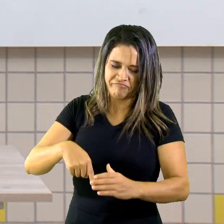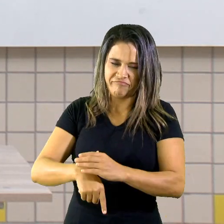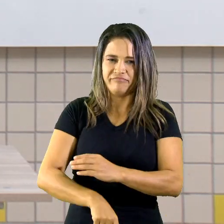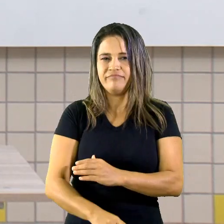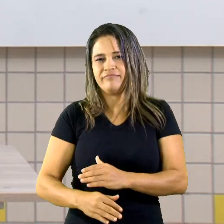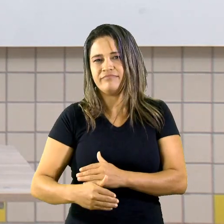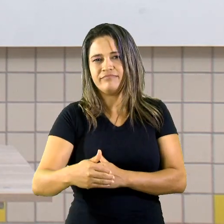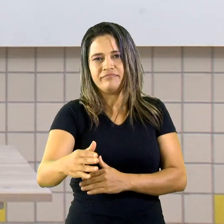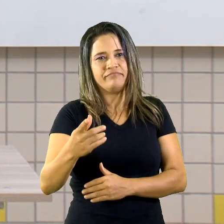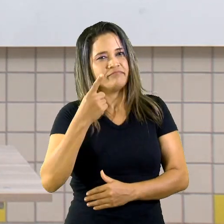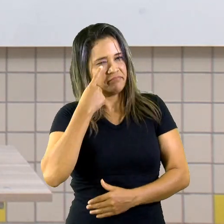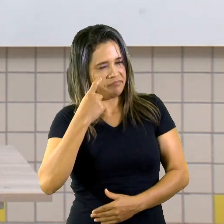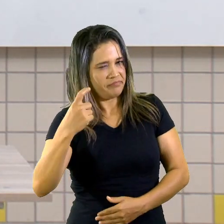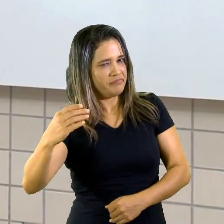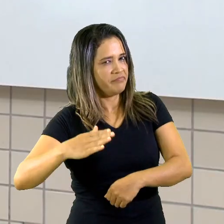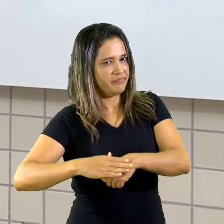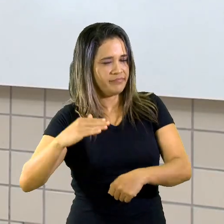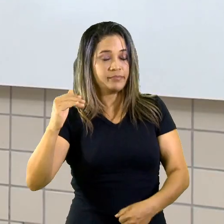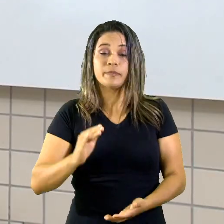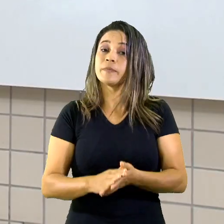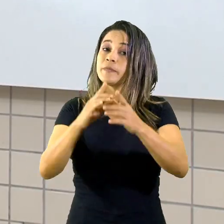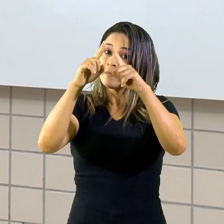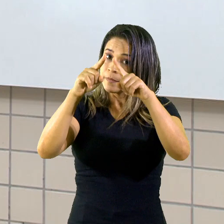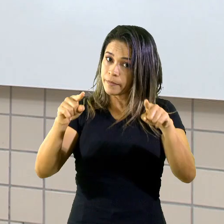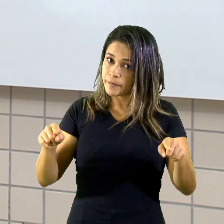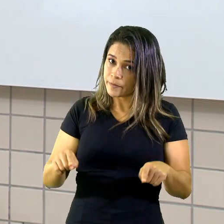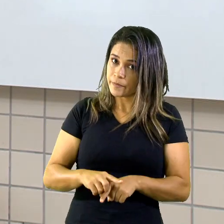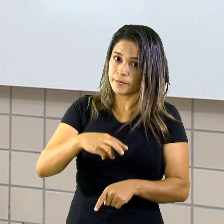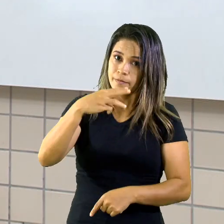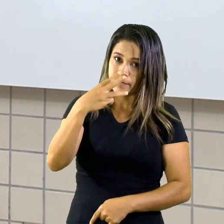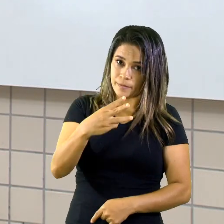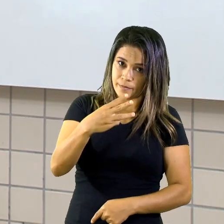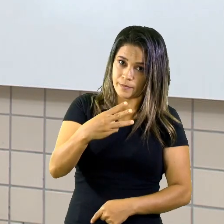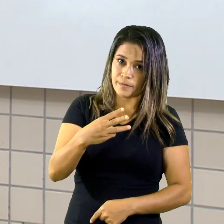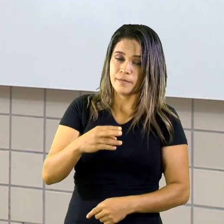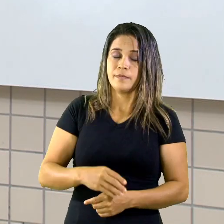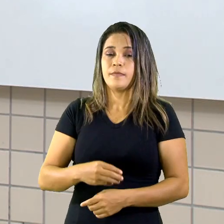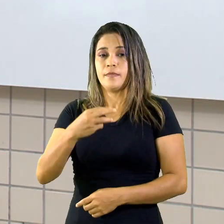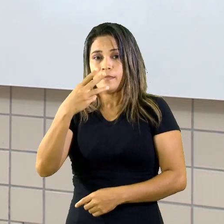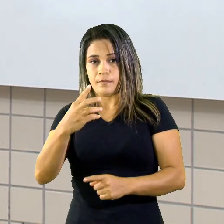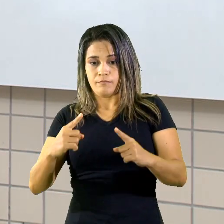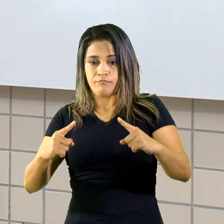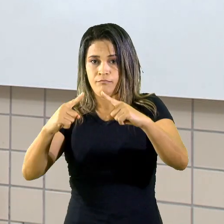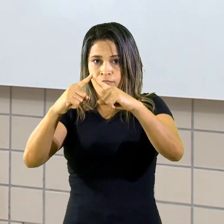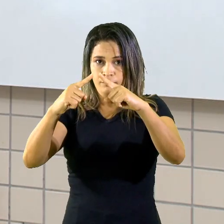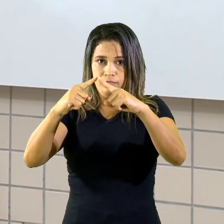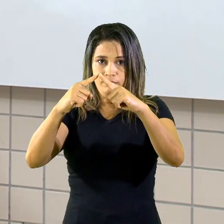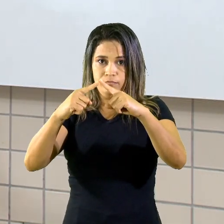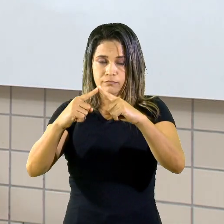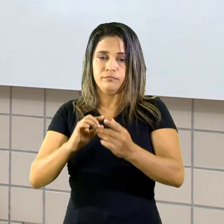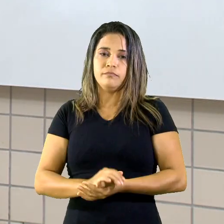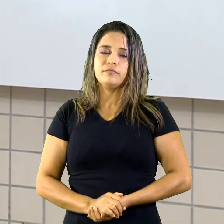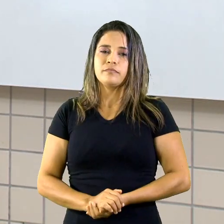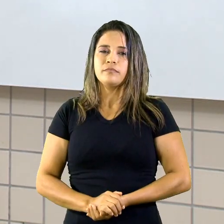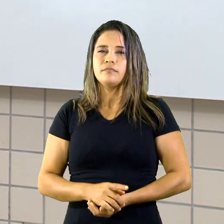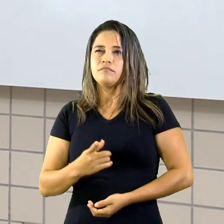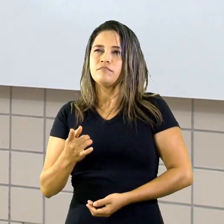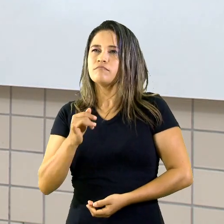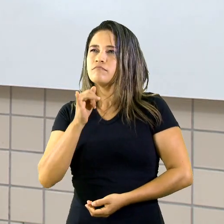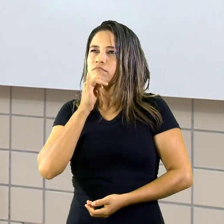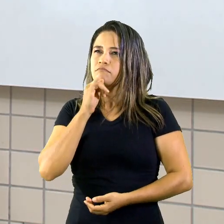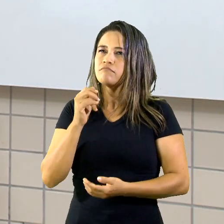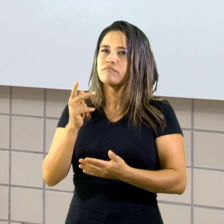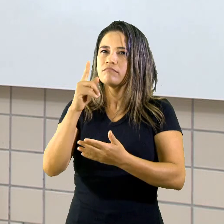o tanto que é interessante, né? Então, triângulo, 3 lados, 3 vértices. Algumas figuras que lembram o triângulo, por